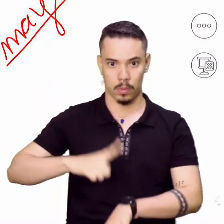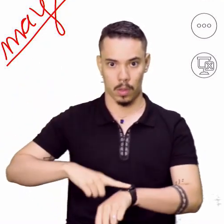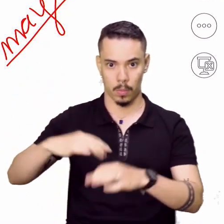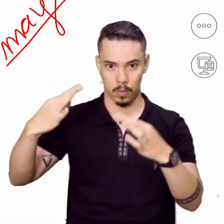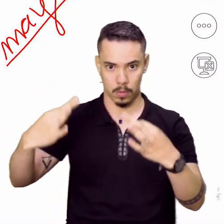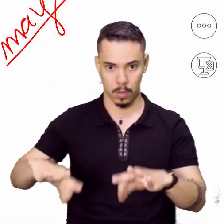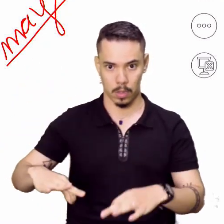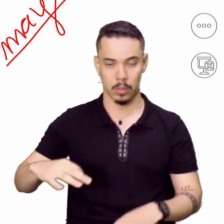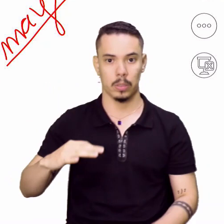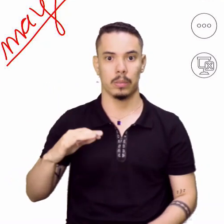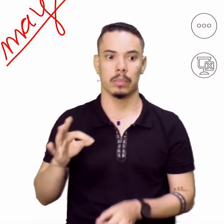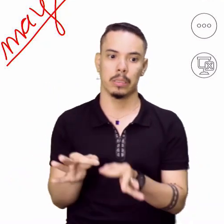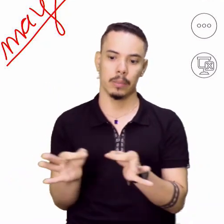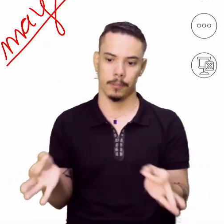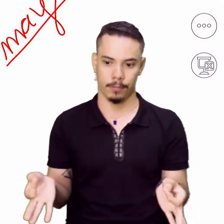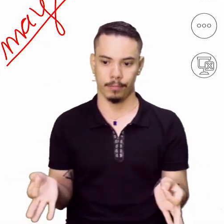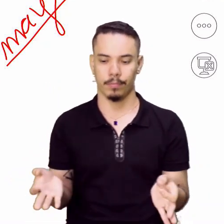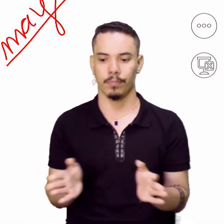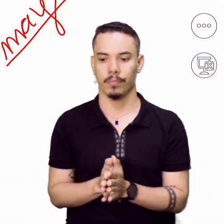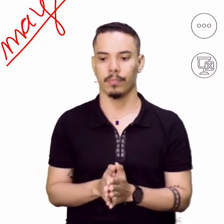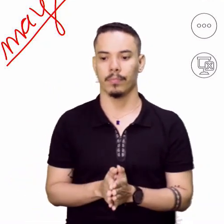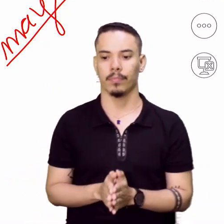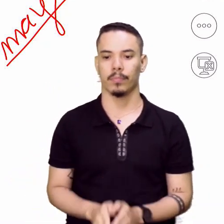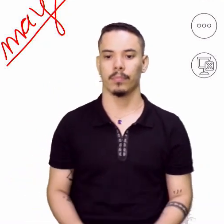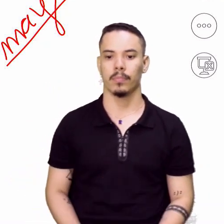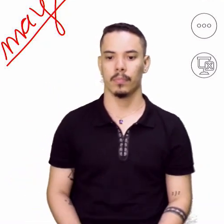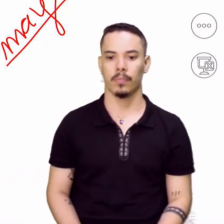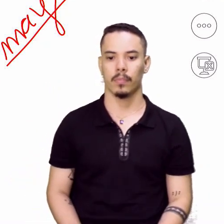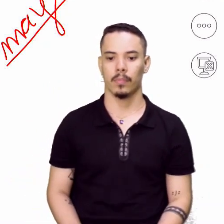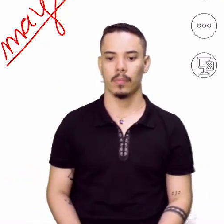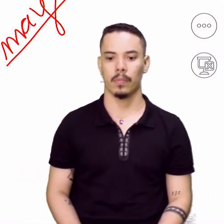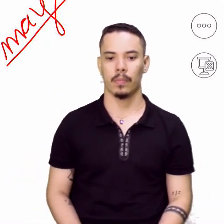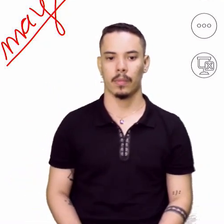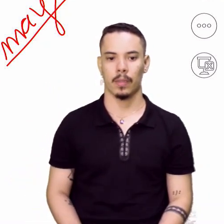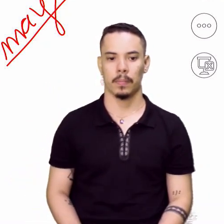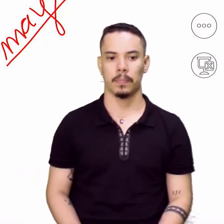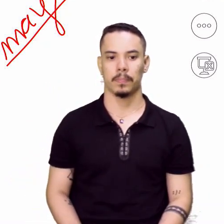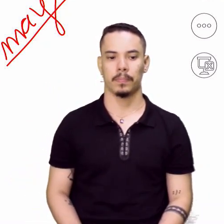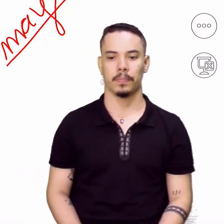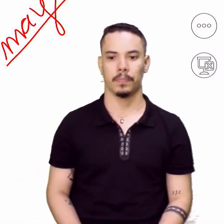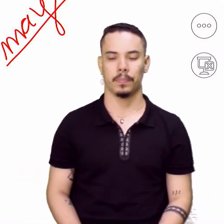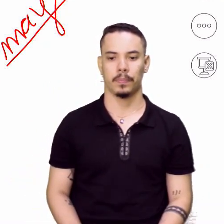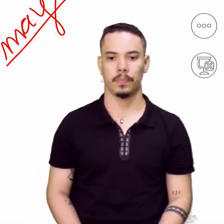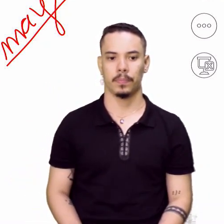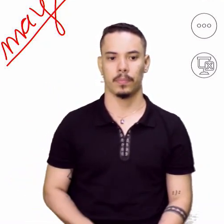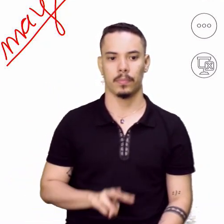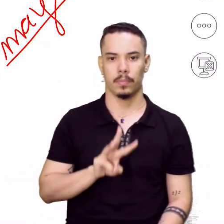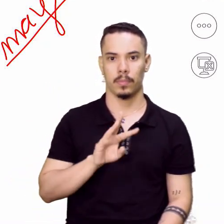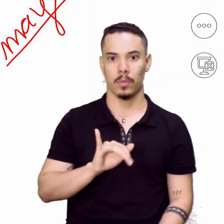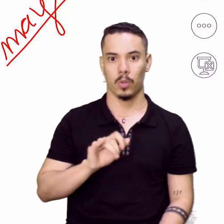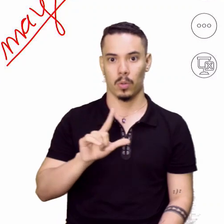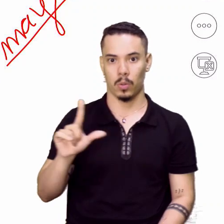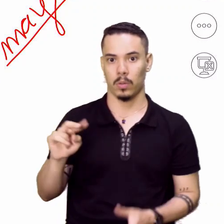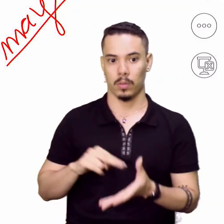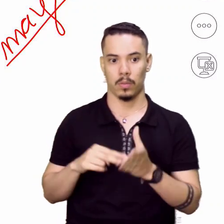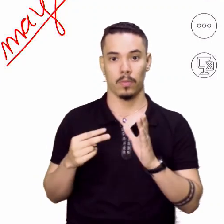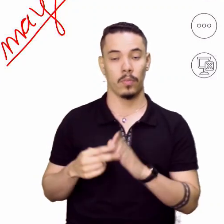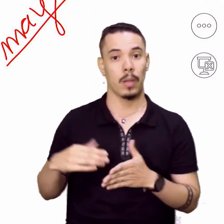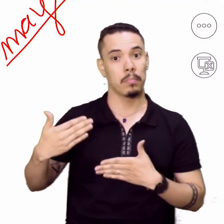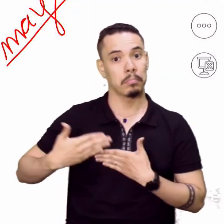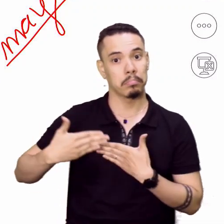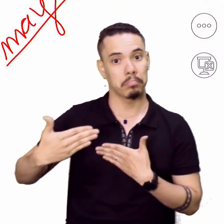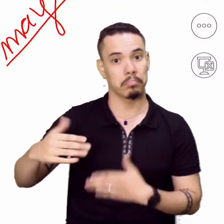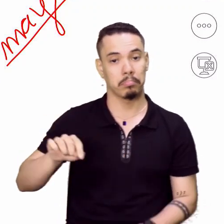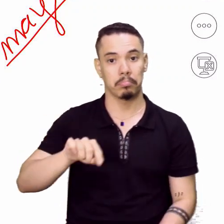Existem duas formas Então essa do eu já coloca aí na sua mente que é usado para fazer previsões um futuro mais